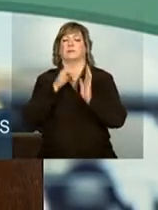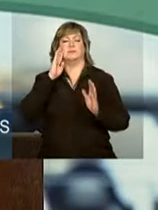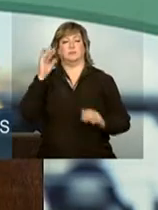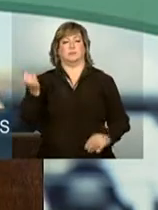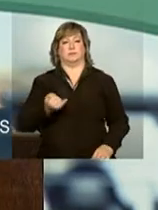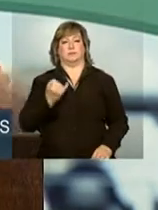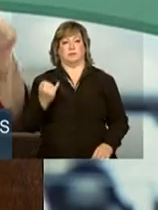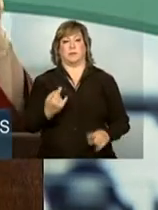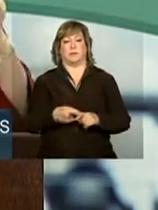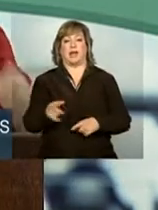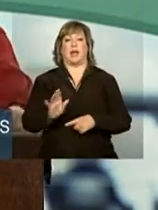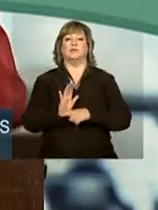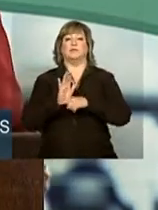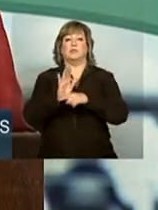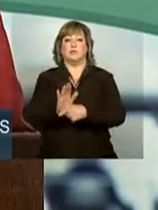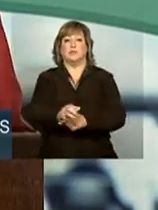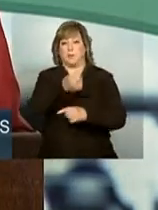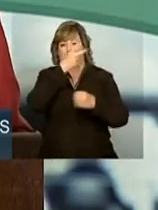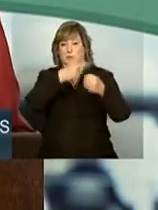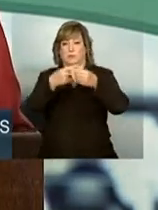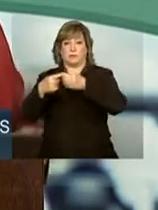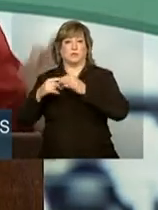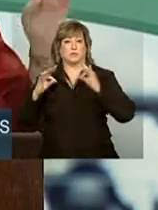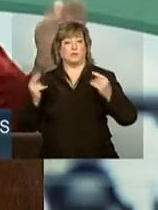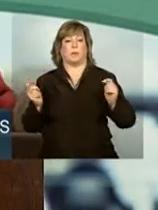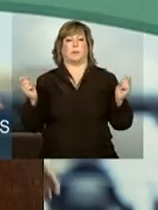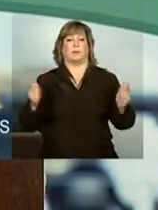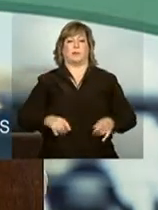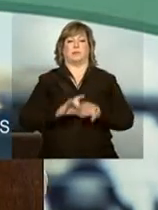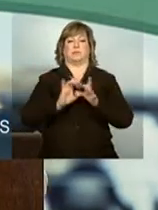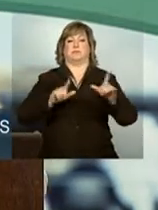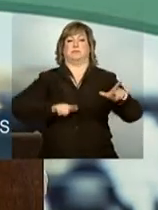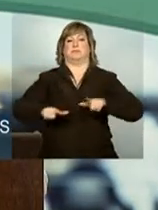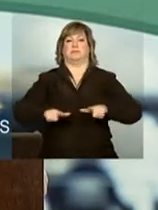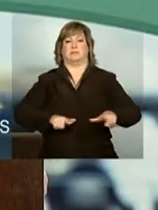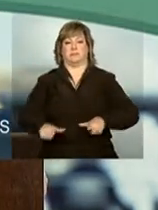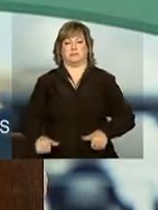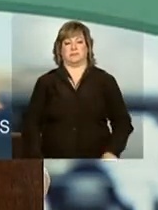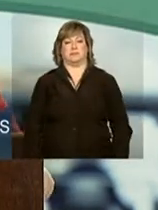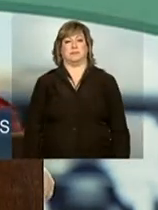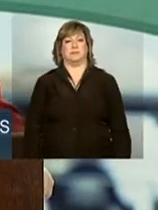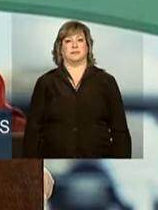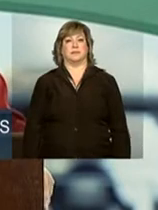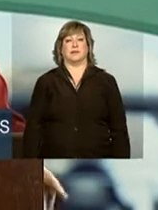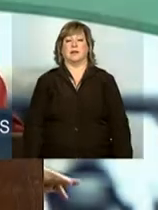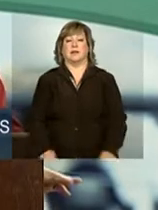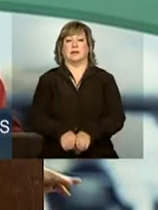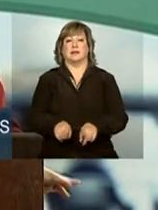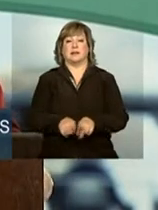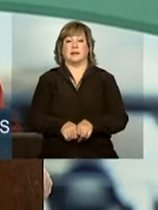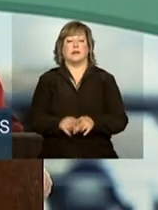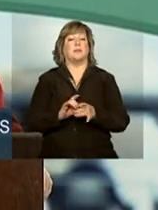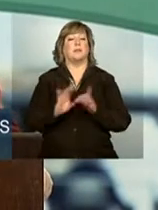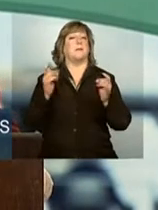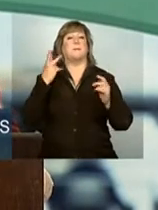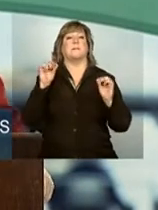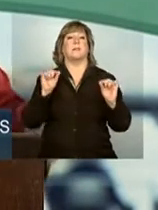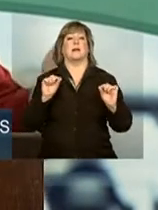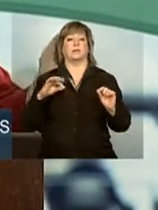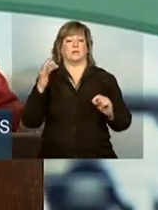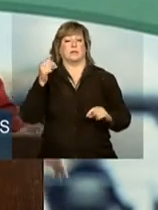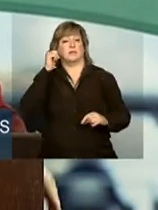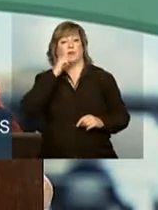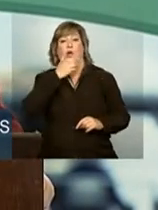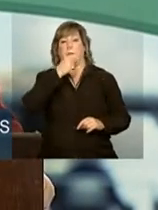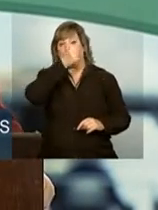fundamental, porque ele dá autonomia para os senhores prefeitos e para as senhoras prefeitas. Autonomia para quê? Autonomia